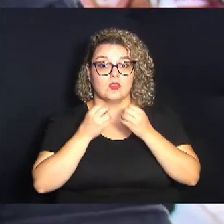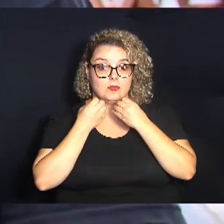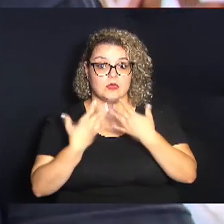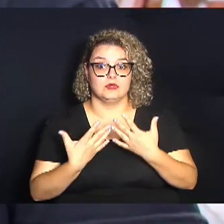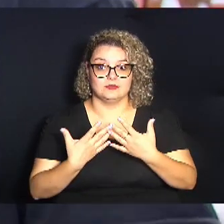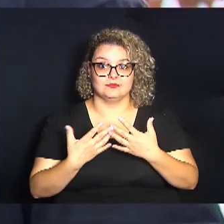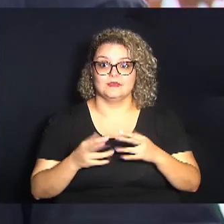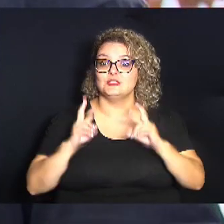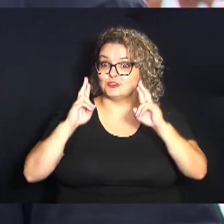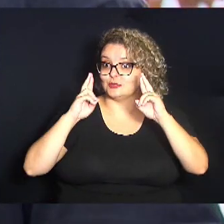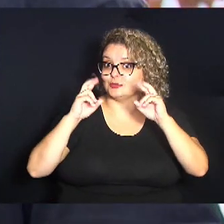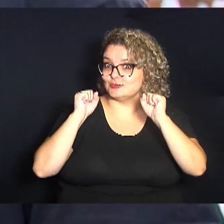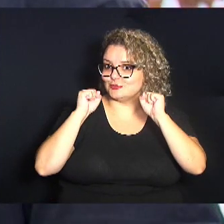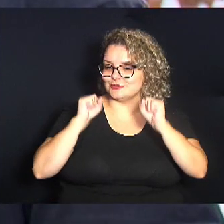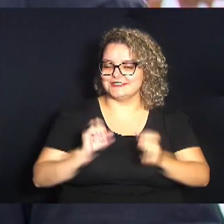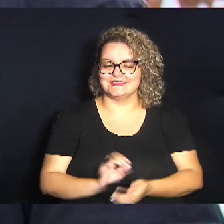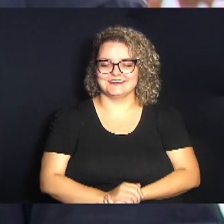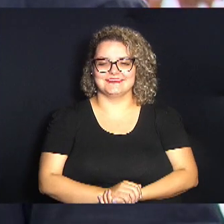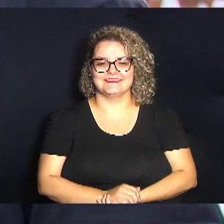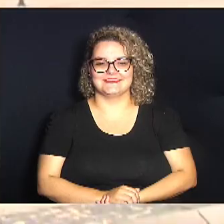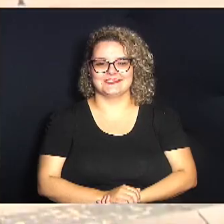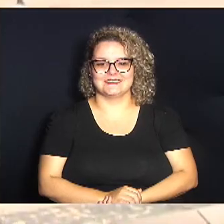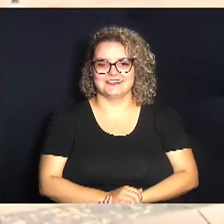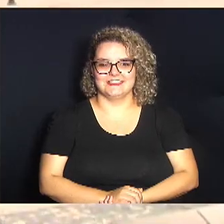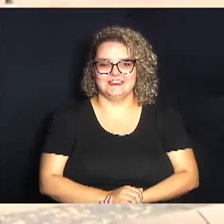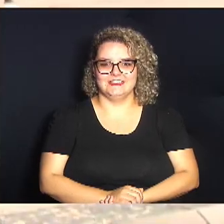com uma torcida muito grande.